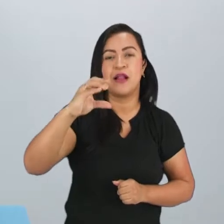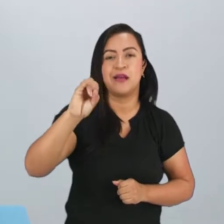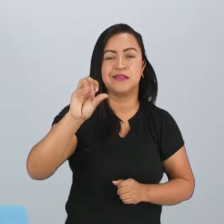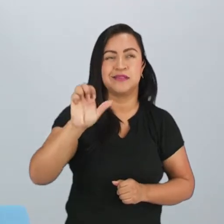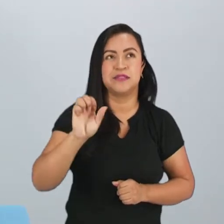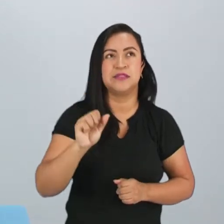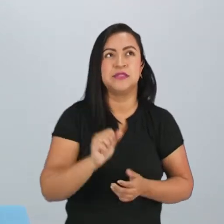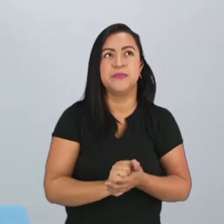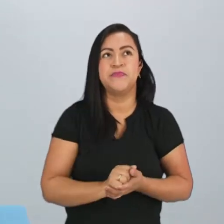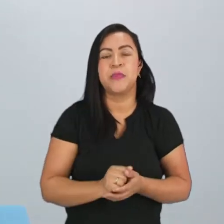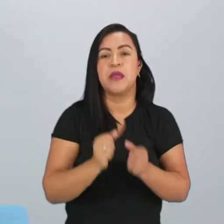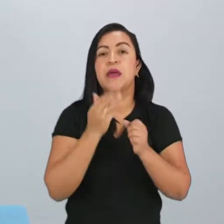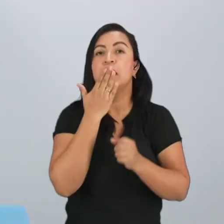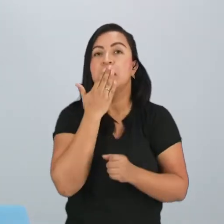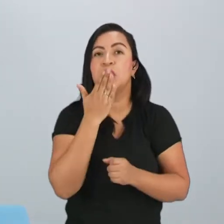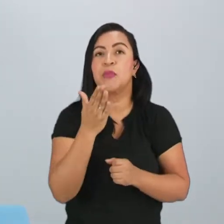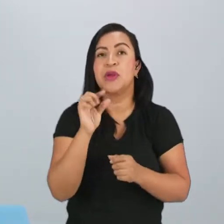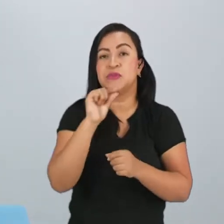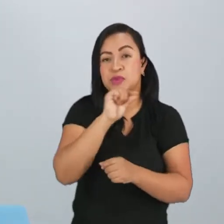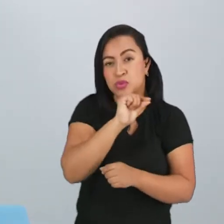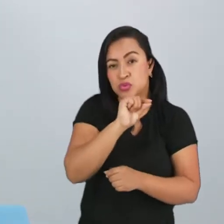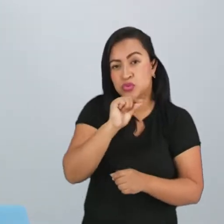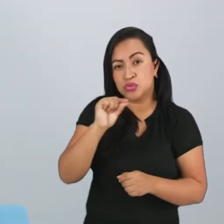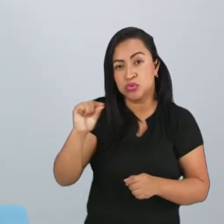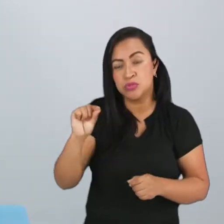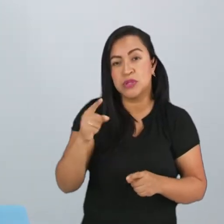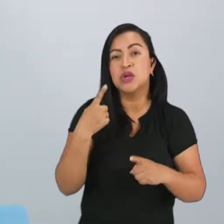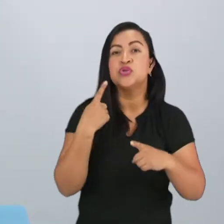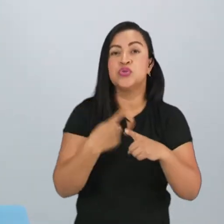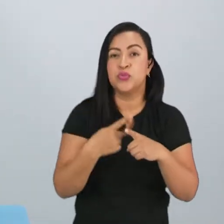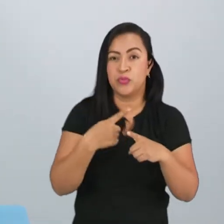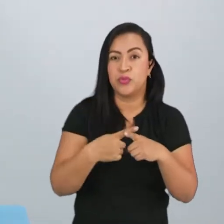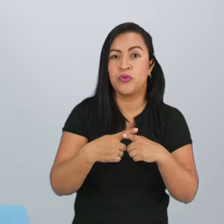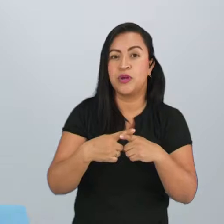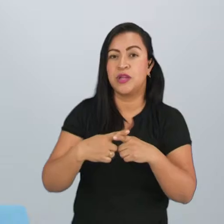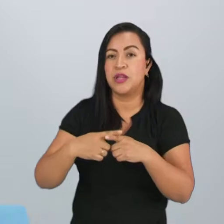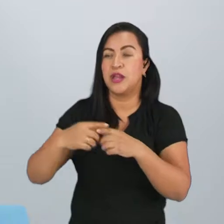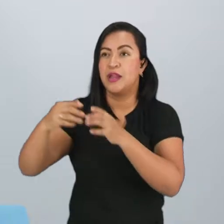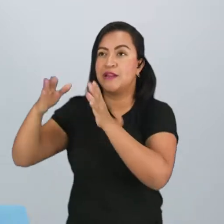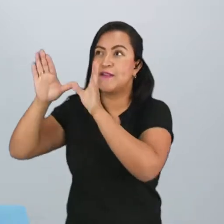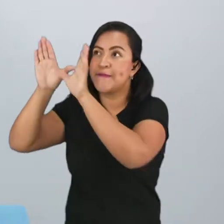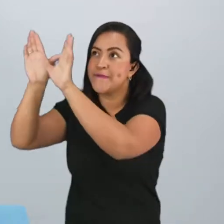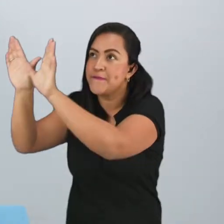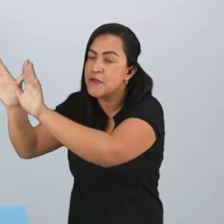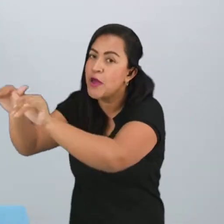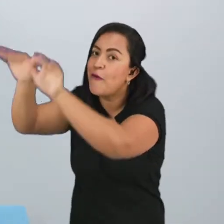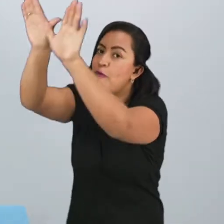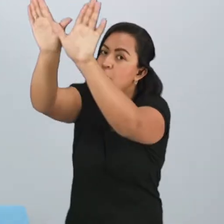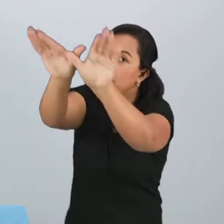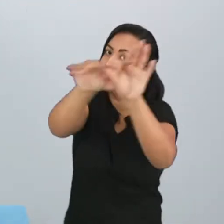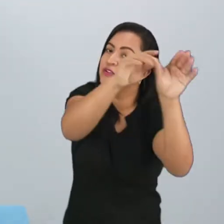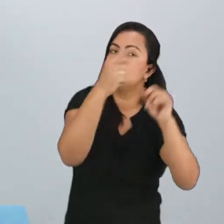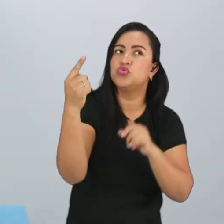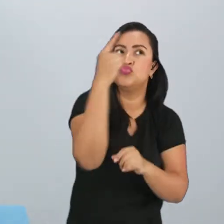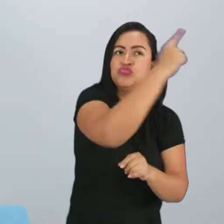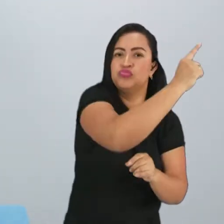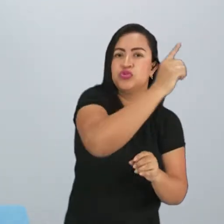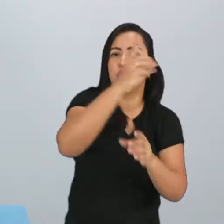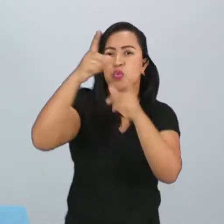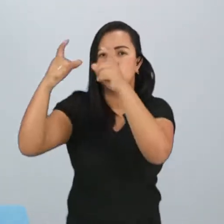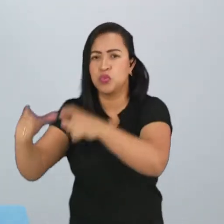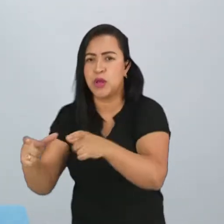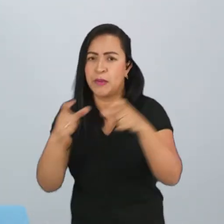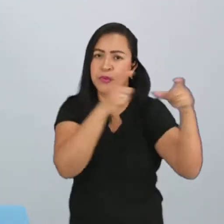pede para sublinhar no texto uma das razões por que a andorinha utiliza essas rotas de fuga, migrando de um lugar para o outro,